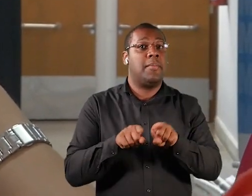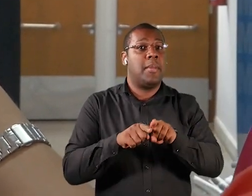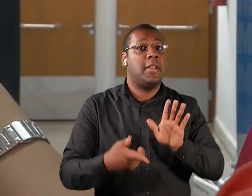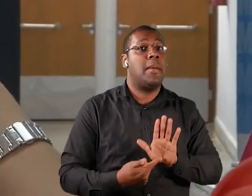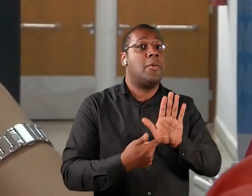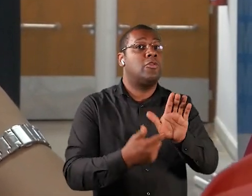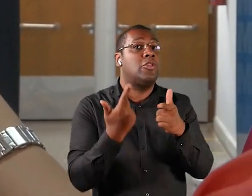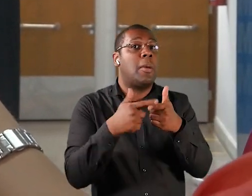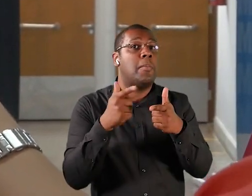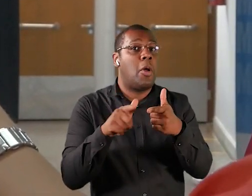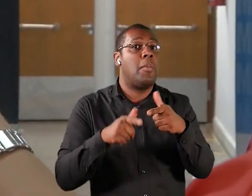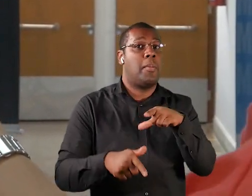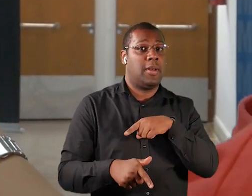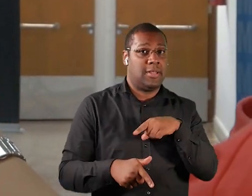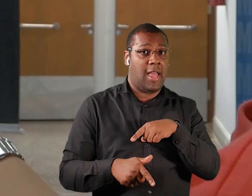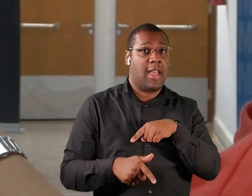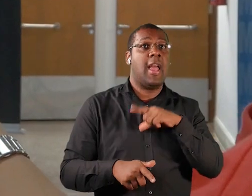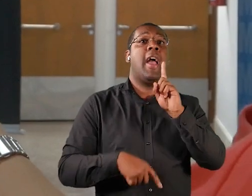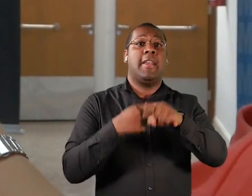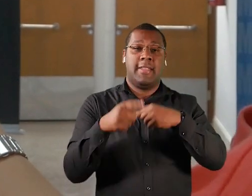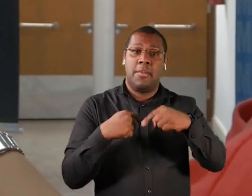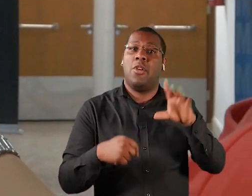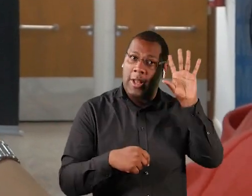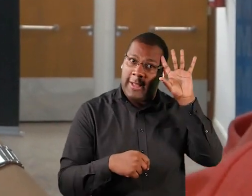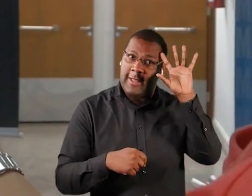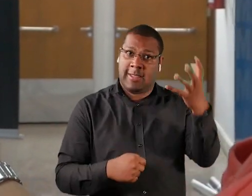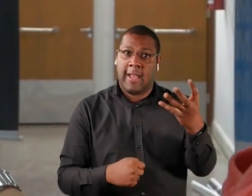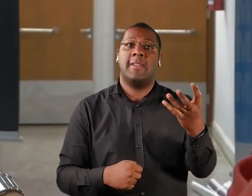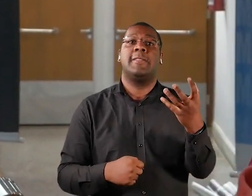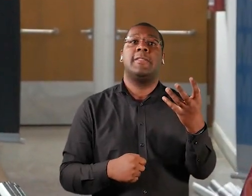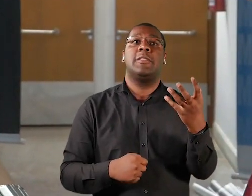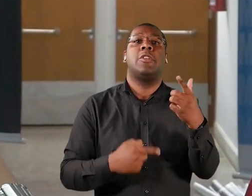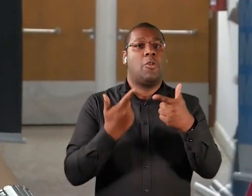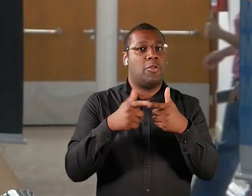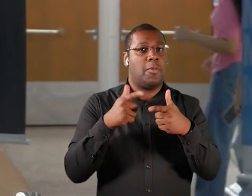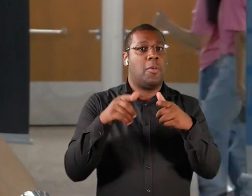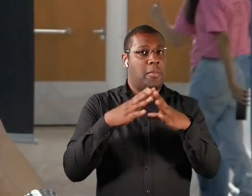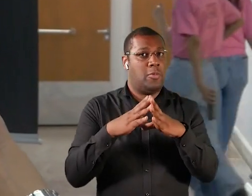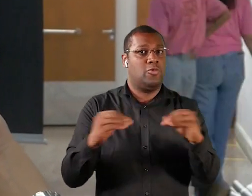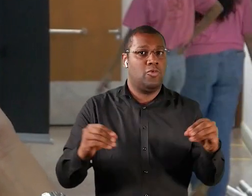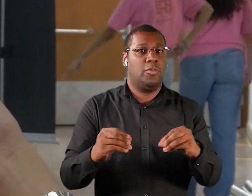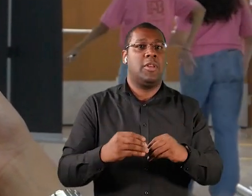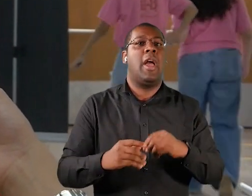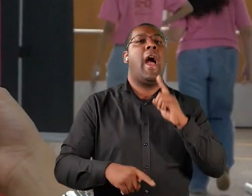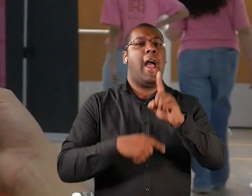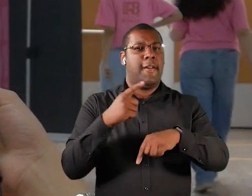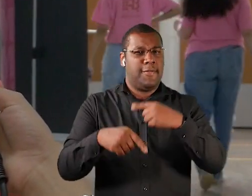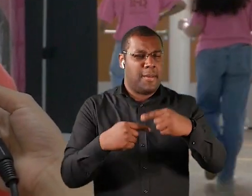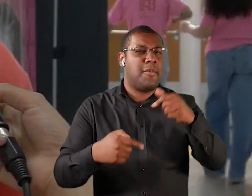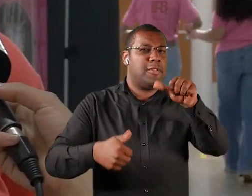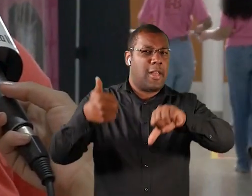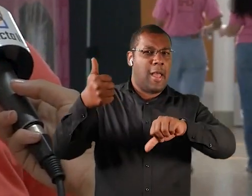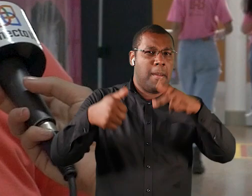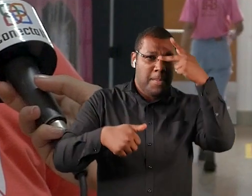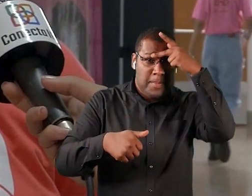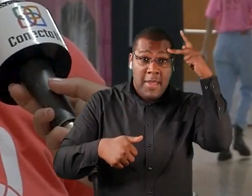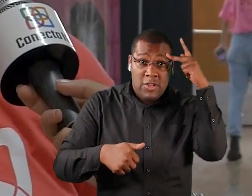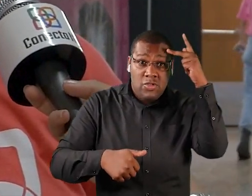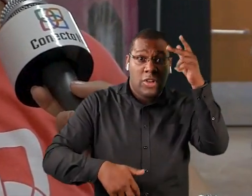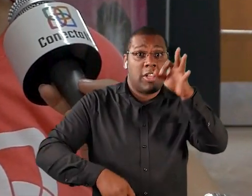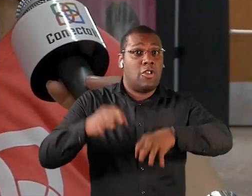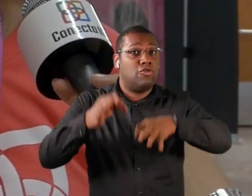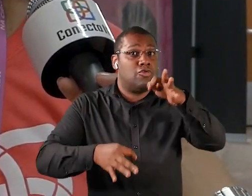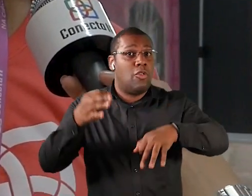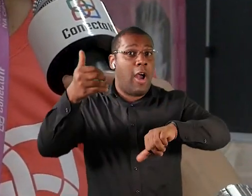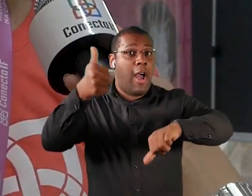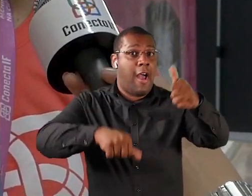verdade, para o grupo, né, e propor soluções. Então, ao final, né, essas soluções elas vão ser avaliadas por pessoas